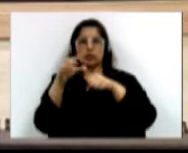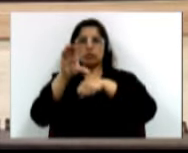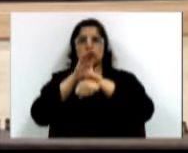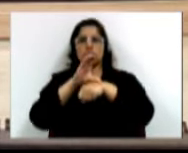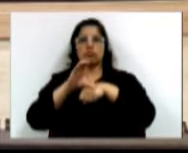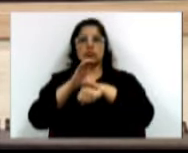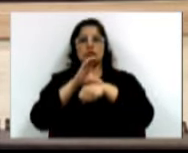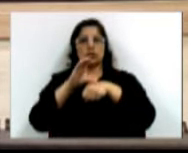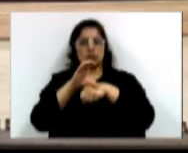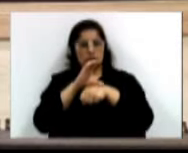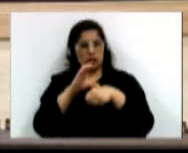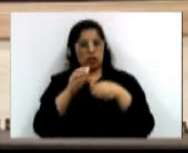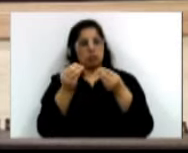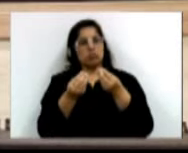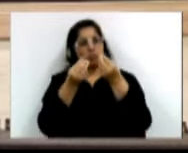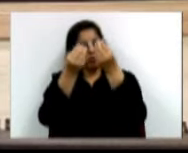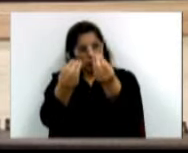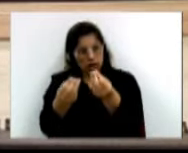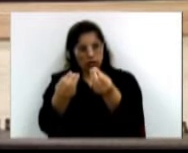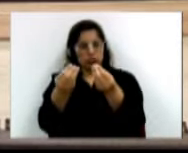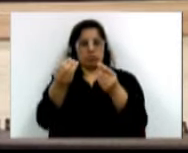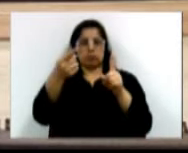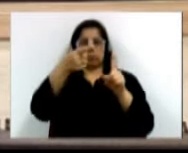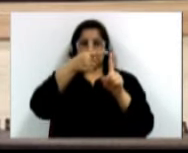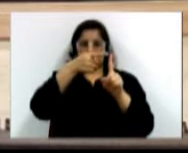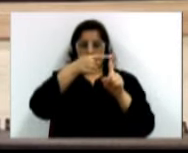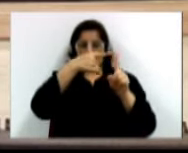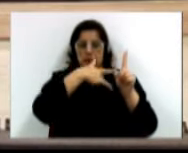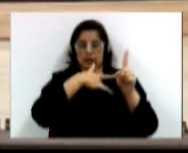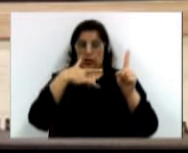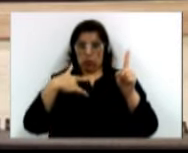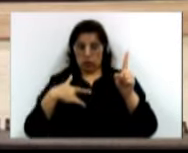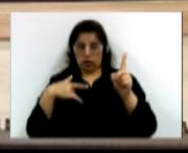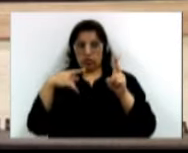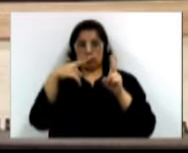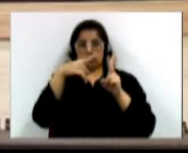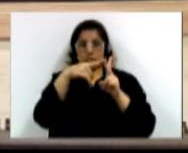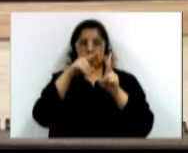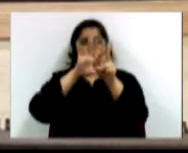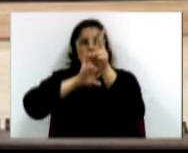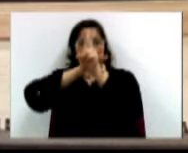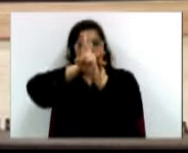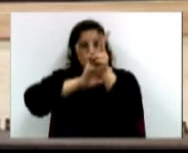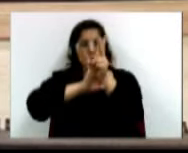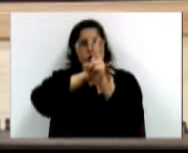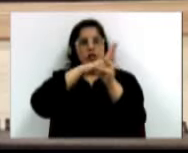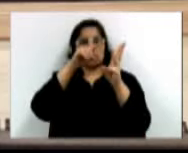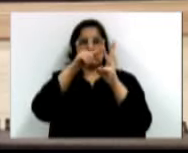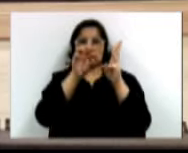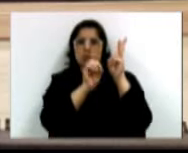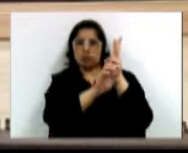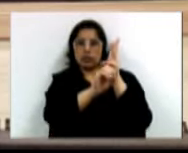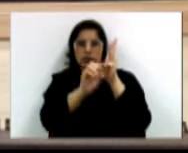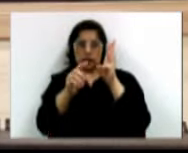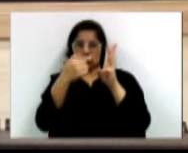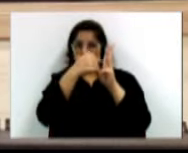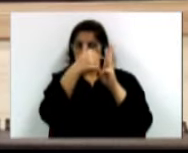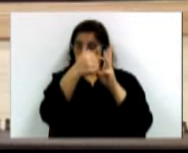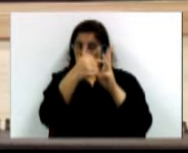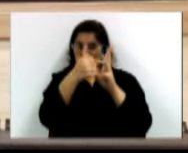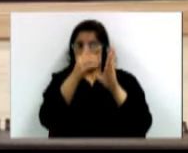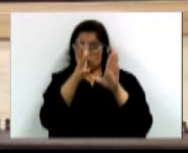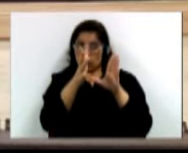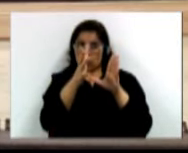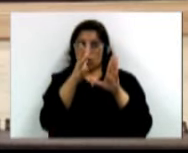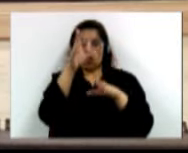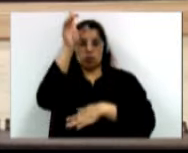coloca a segurança, saúde e educação como direito do cidadão e um dever do Estado em provê-los, e, portanto, torna todos os nossos